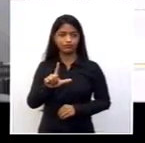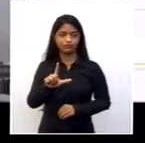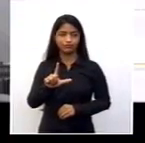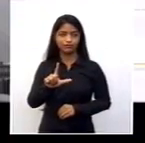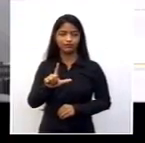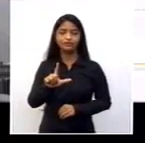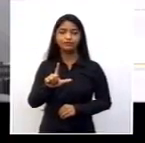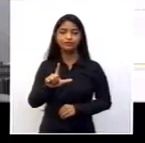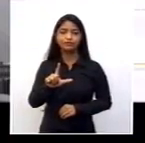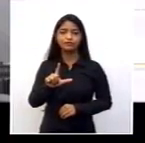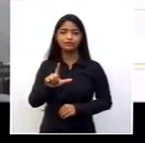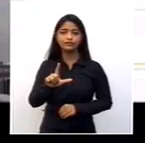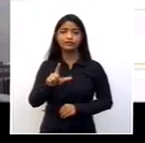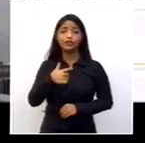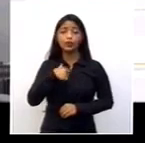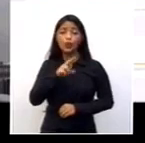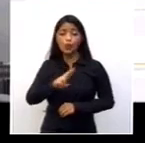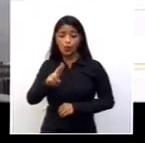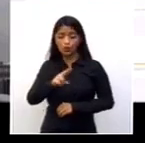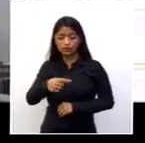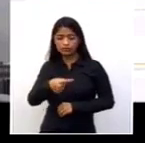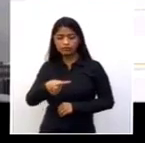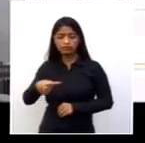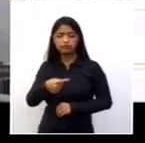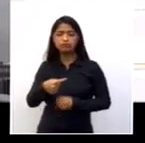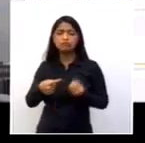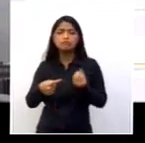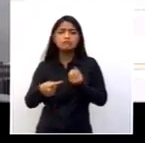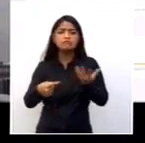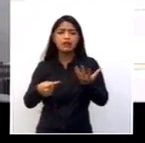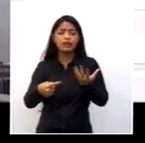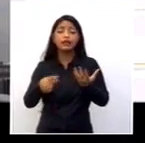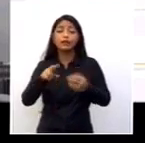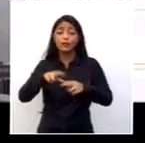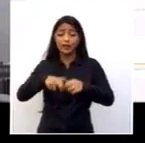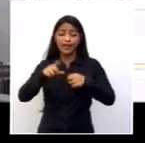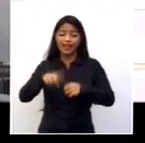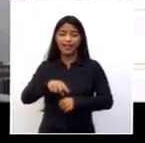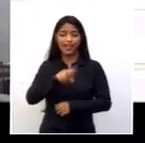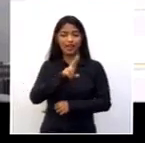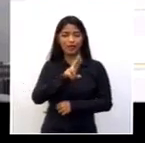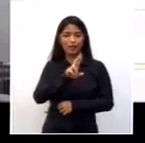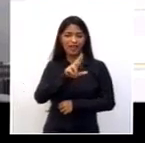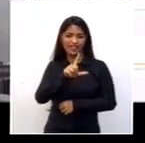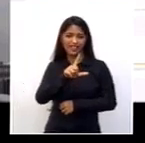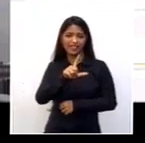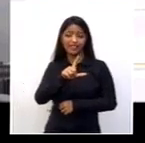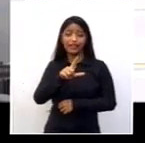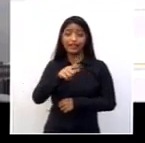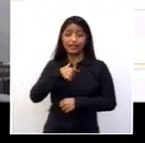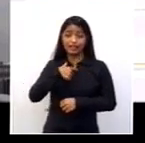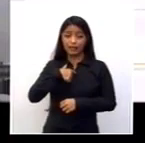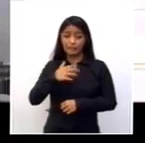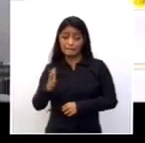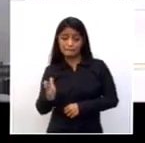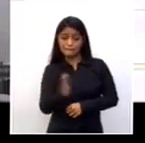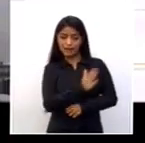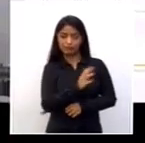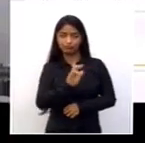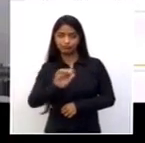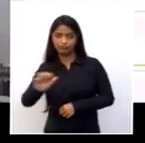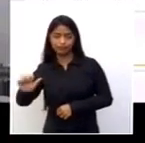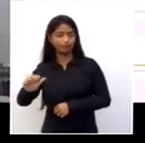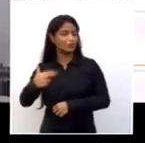Por que eu usei o underline aqui? Porque como é um endereço de uma URL, não pode ter espaço, nem caracteres especiais e tudo